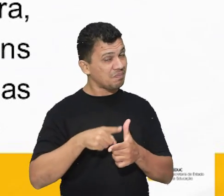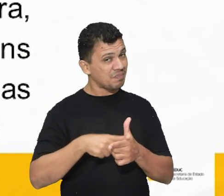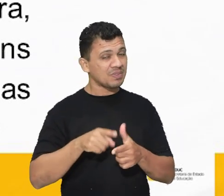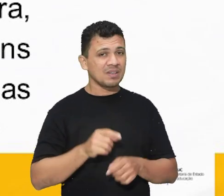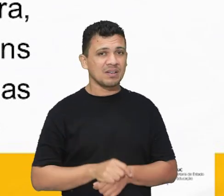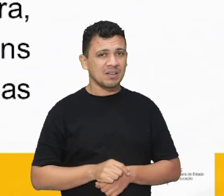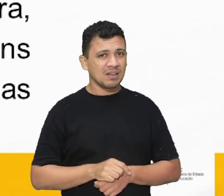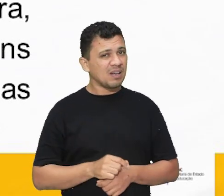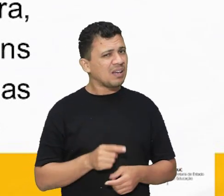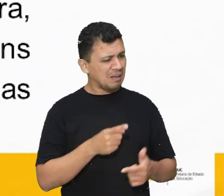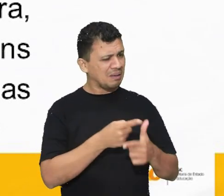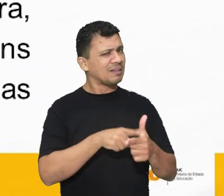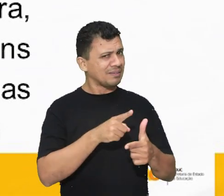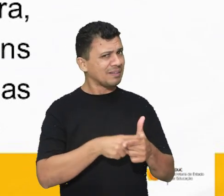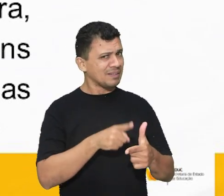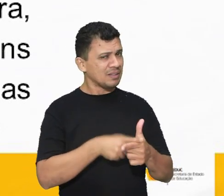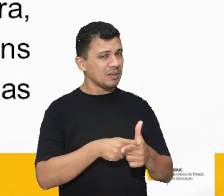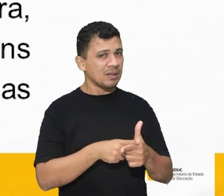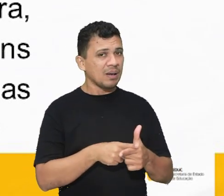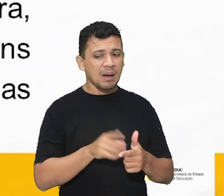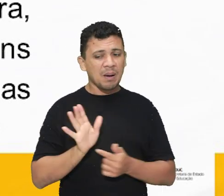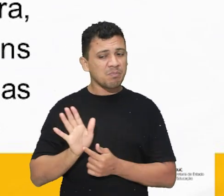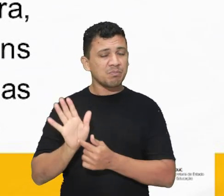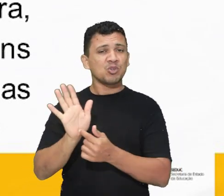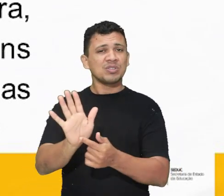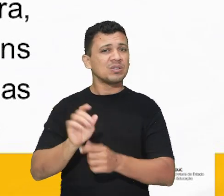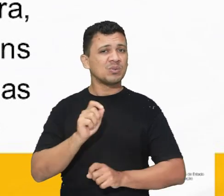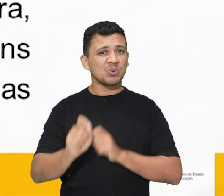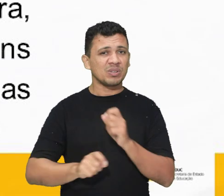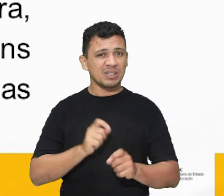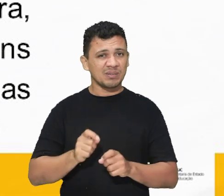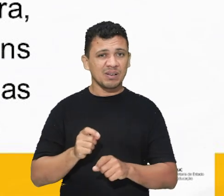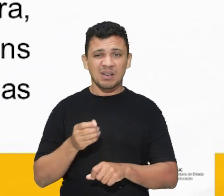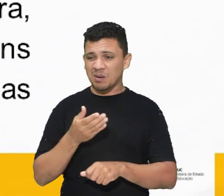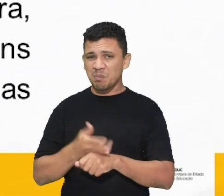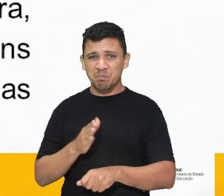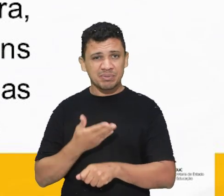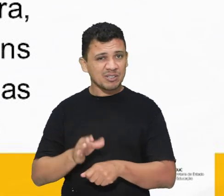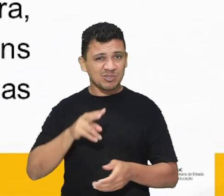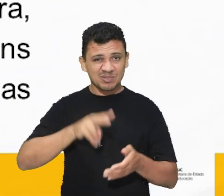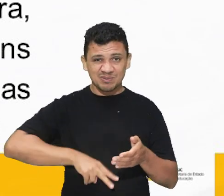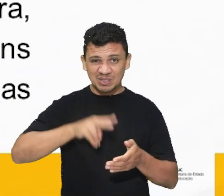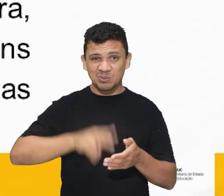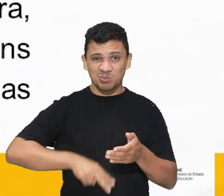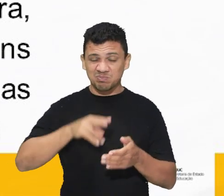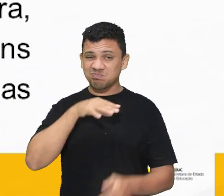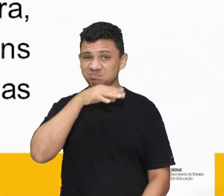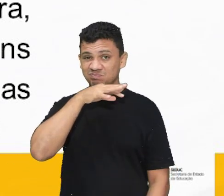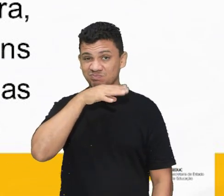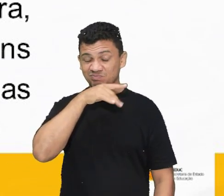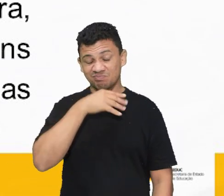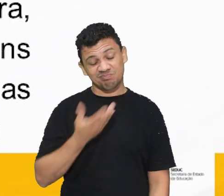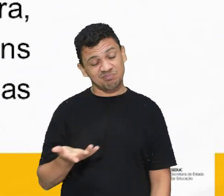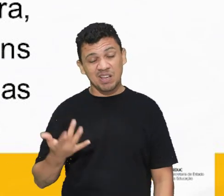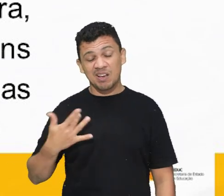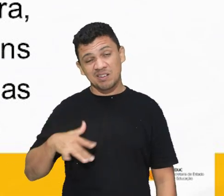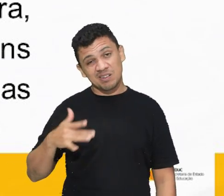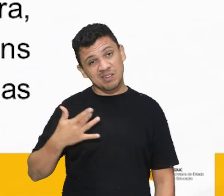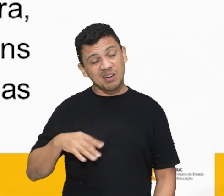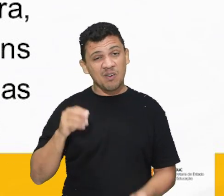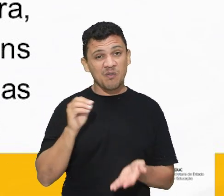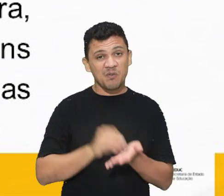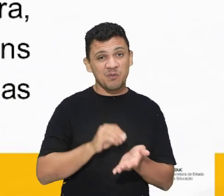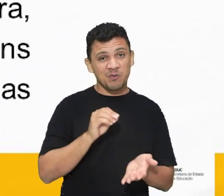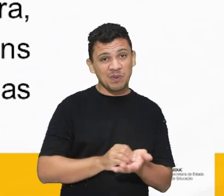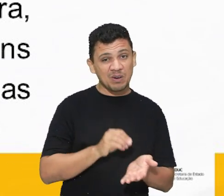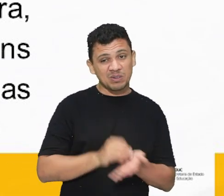esta crise, por exemplo, apontando a precariedade das práticas de leitura, lamentando a falta de